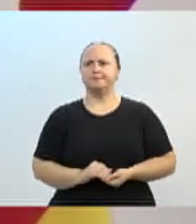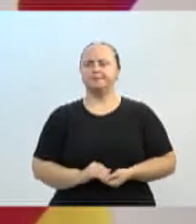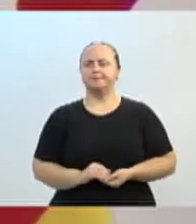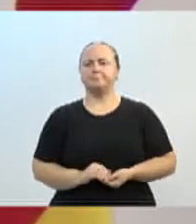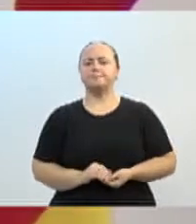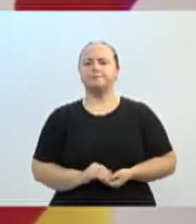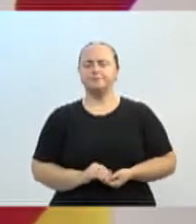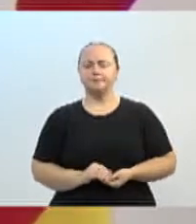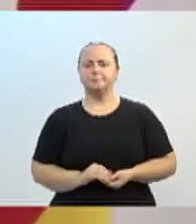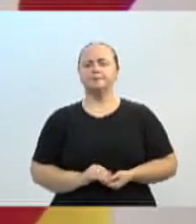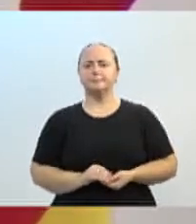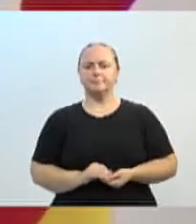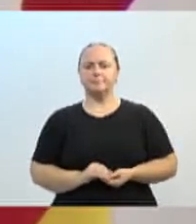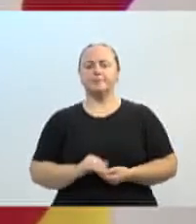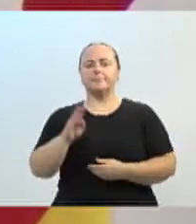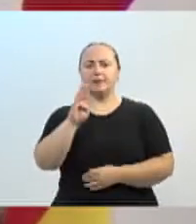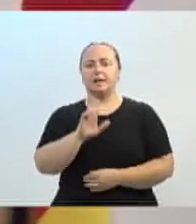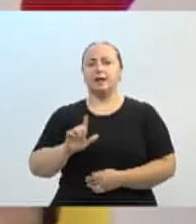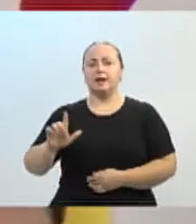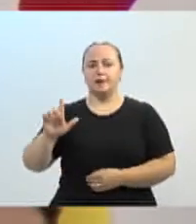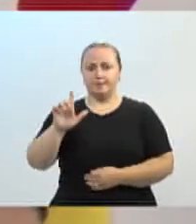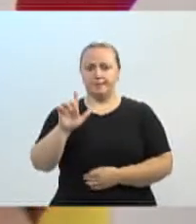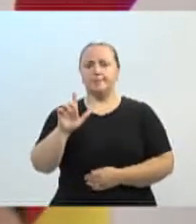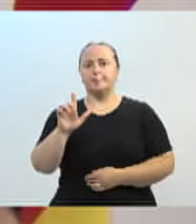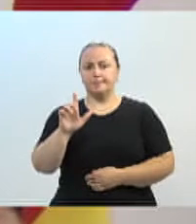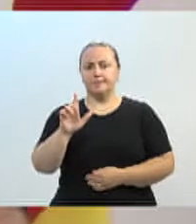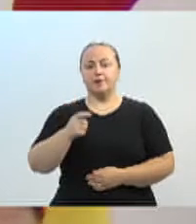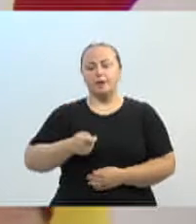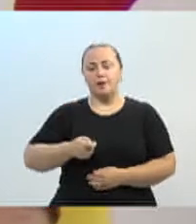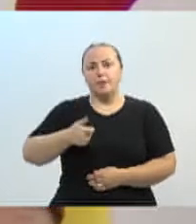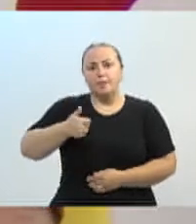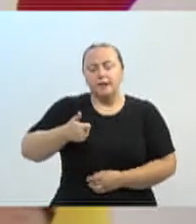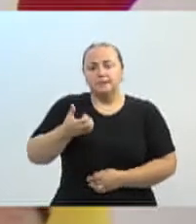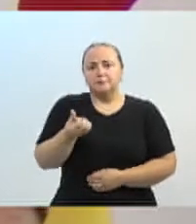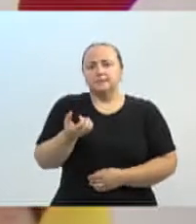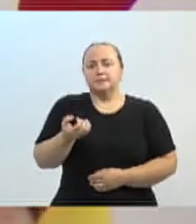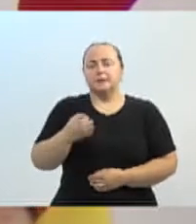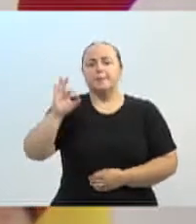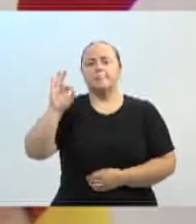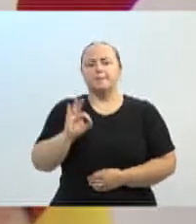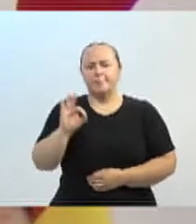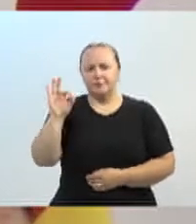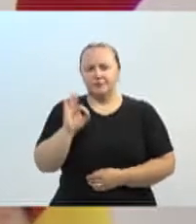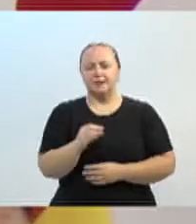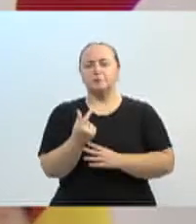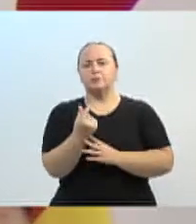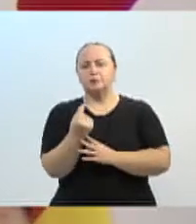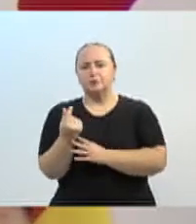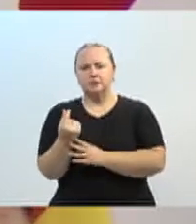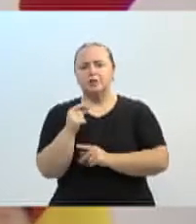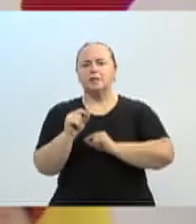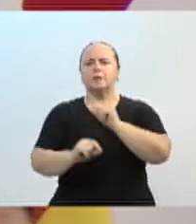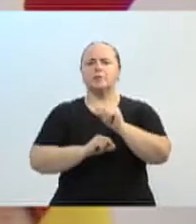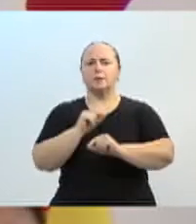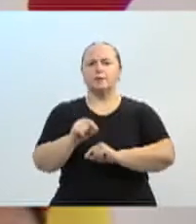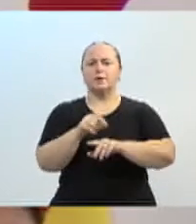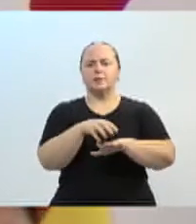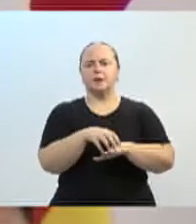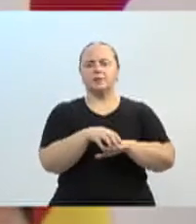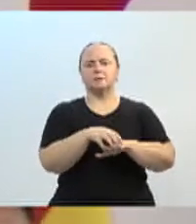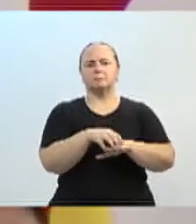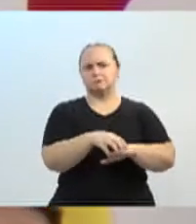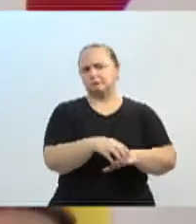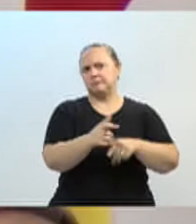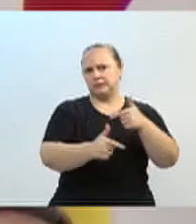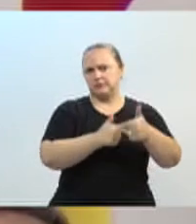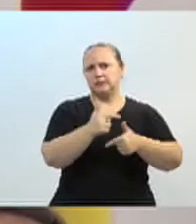Na cidade de Blumenau, onde quase 60% da produção de riquezas é provavelmente o setor de